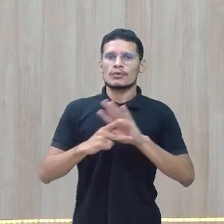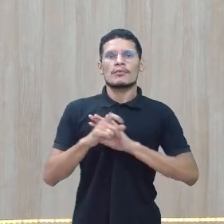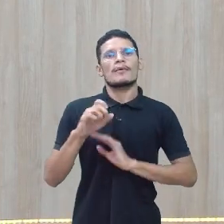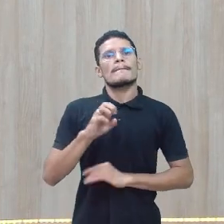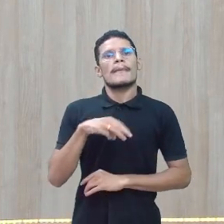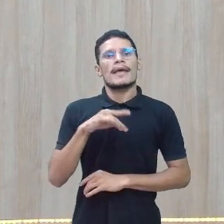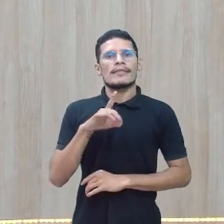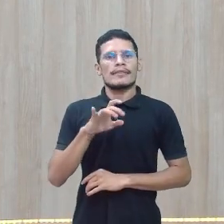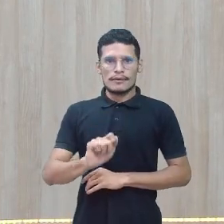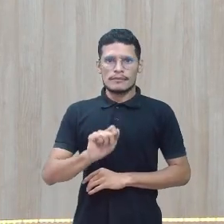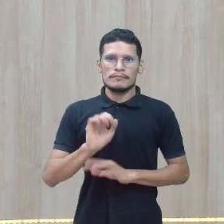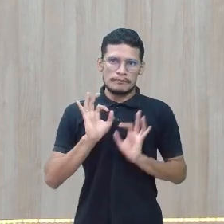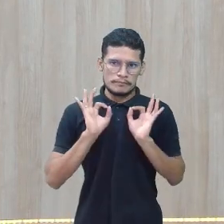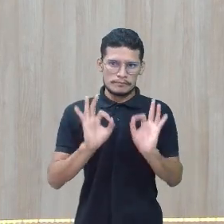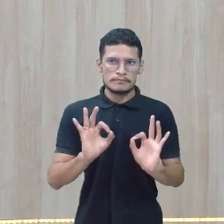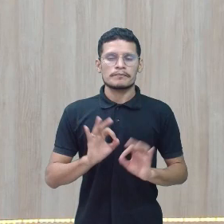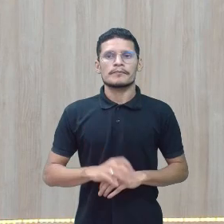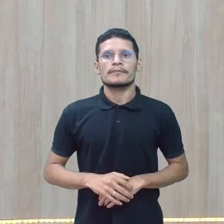média, certo?